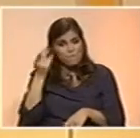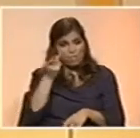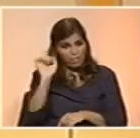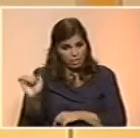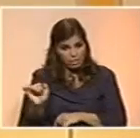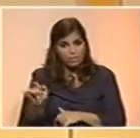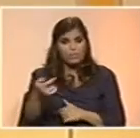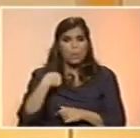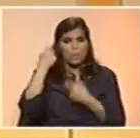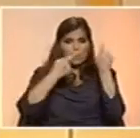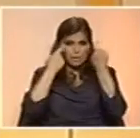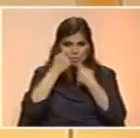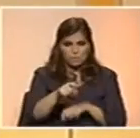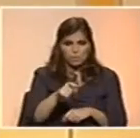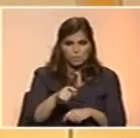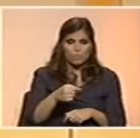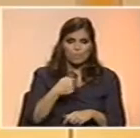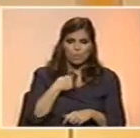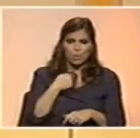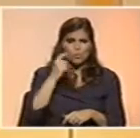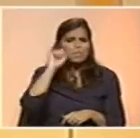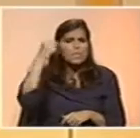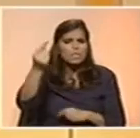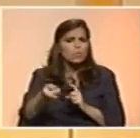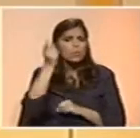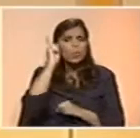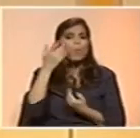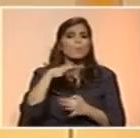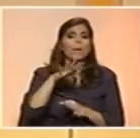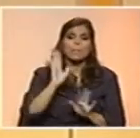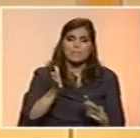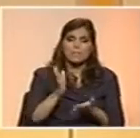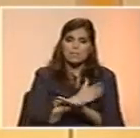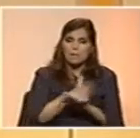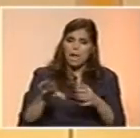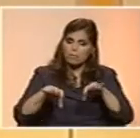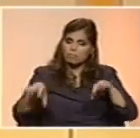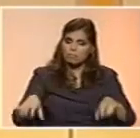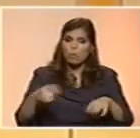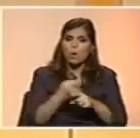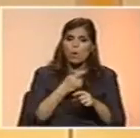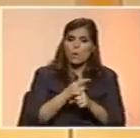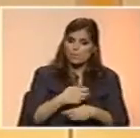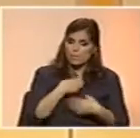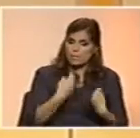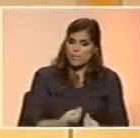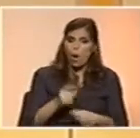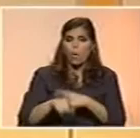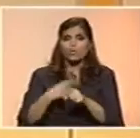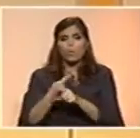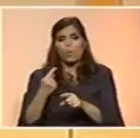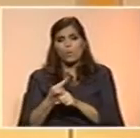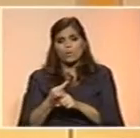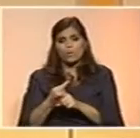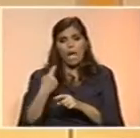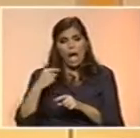bocadinho sobre isso e, de facto, não sou perita na matéria, mas eu acho que temos que separar estes dois assuntos. Uma coisa é o bem-estar e outra coisa é, nós não podemos esquecer